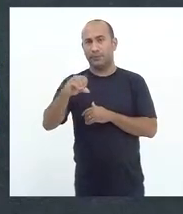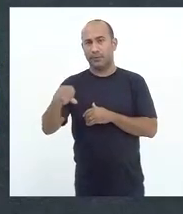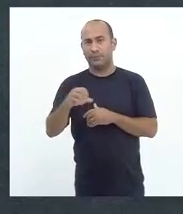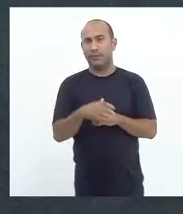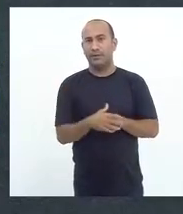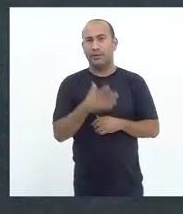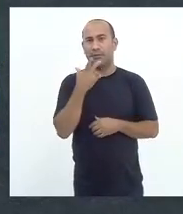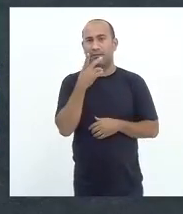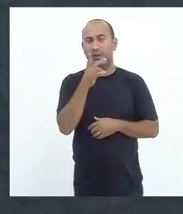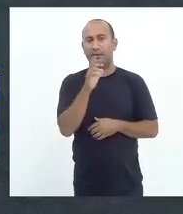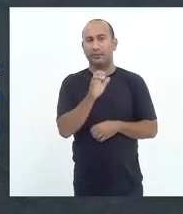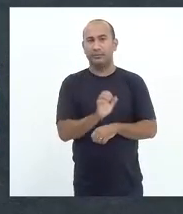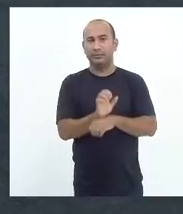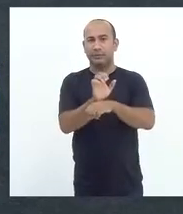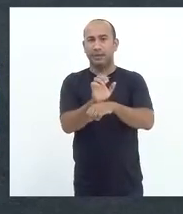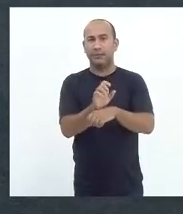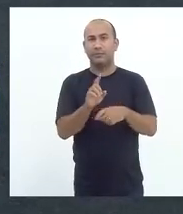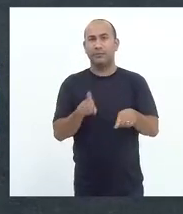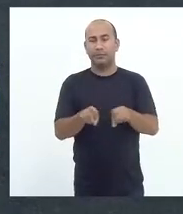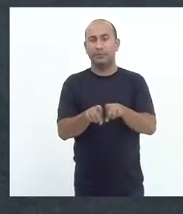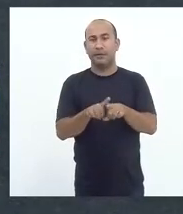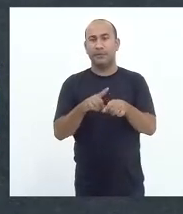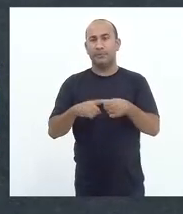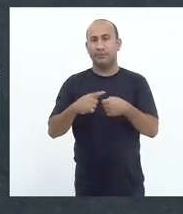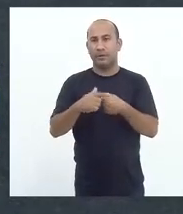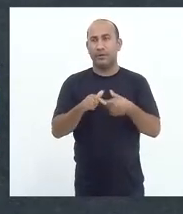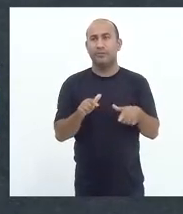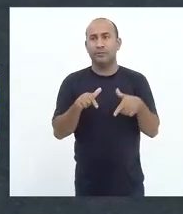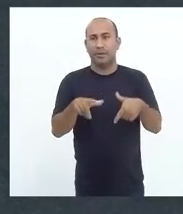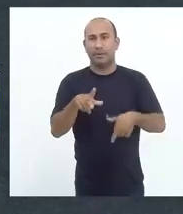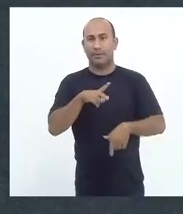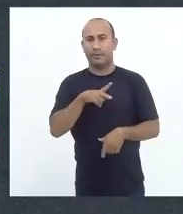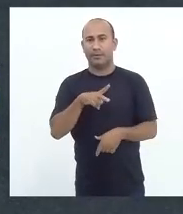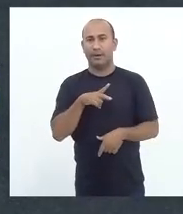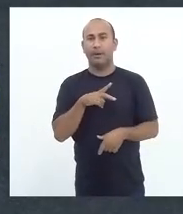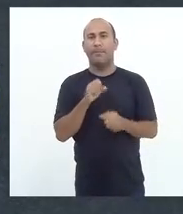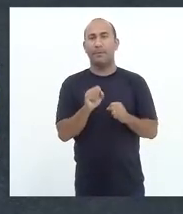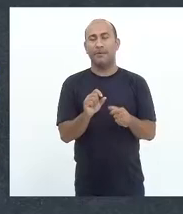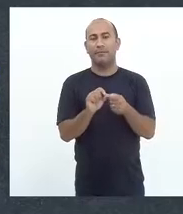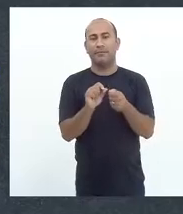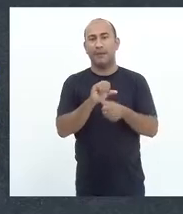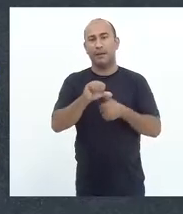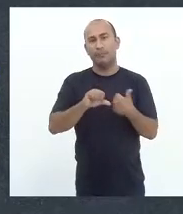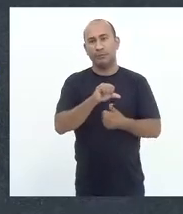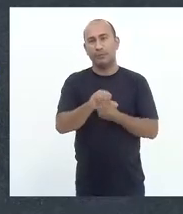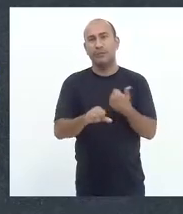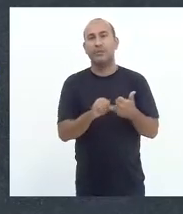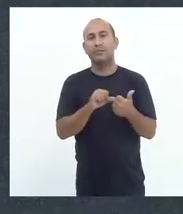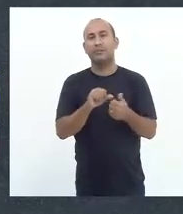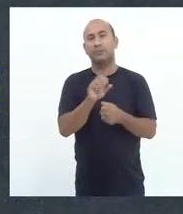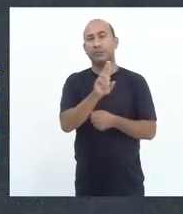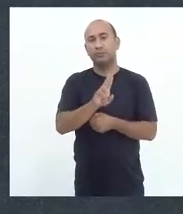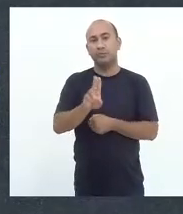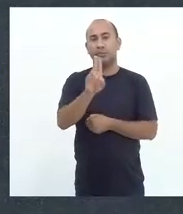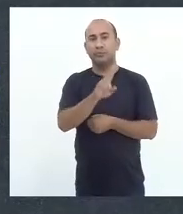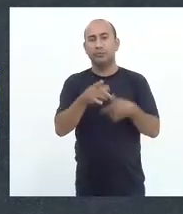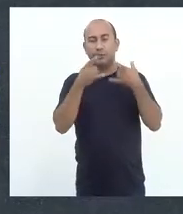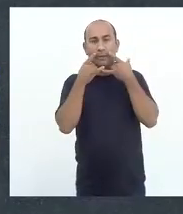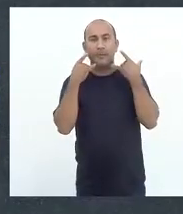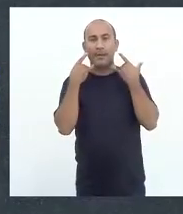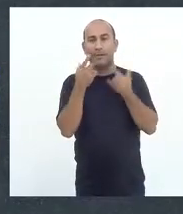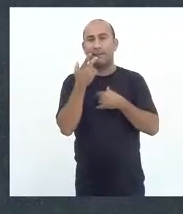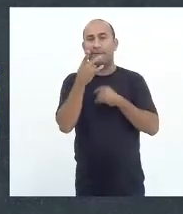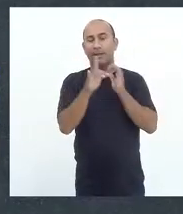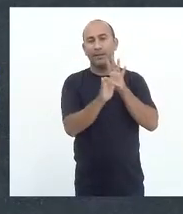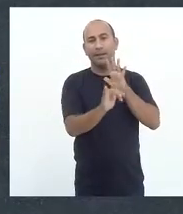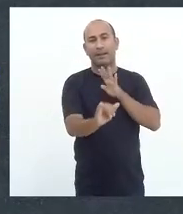que os estados e municípios, né, por ato próprio, possam fazer a flexibilização do uso de máscaras, porque é disso que trata a lei que